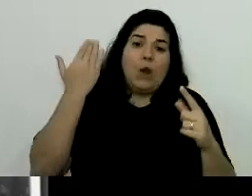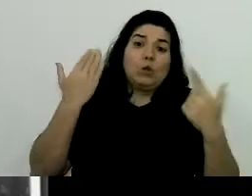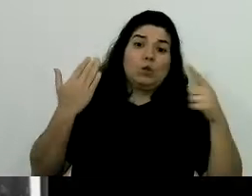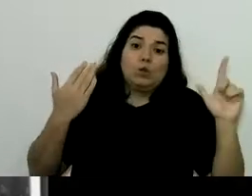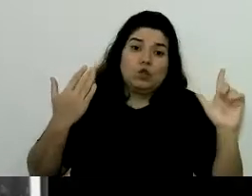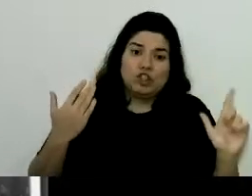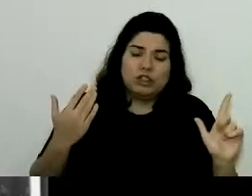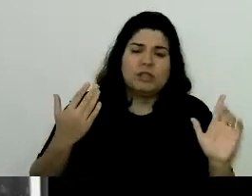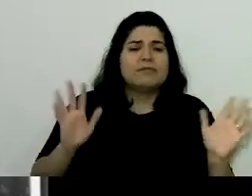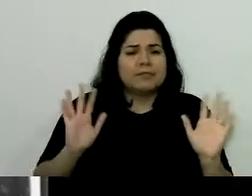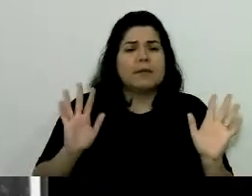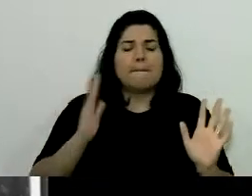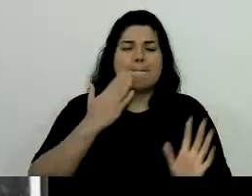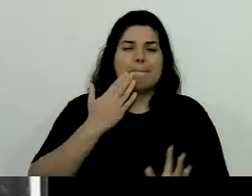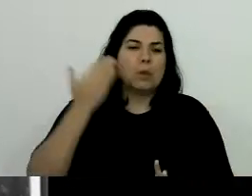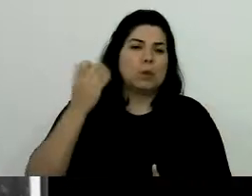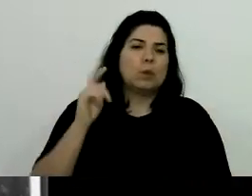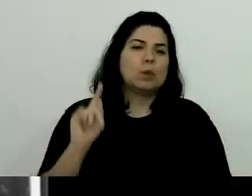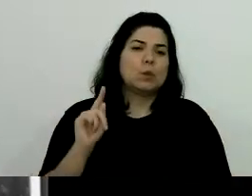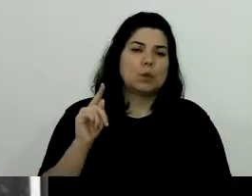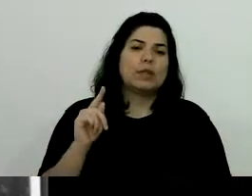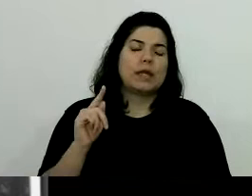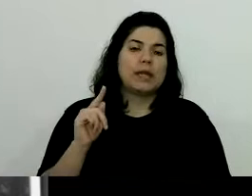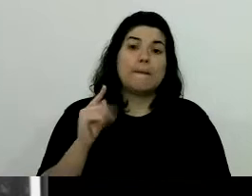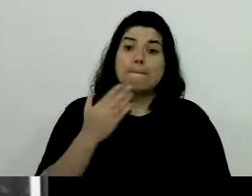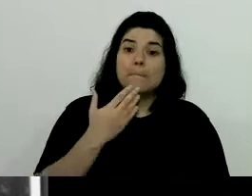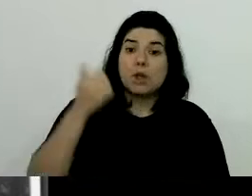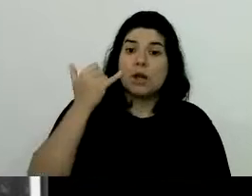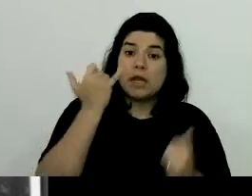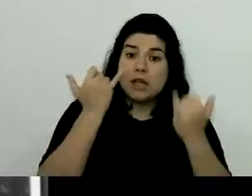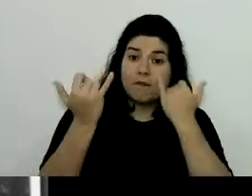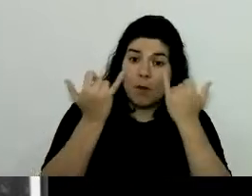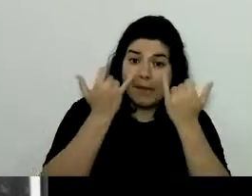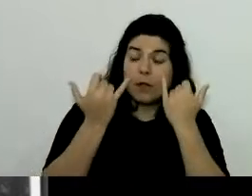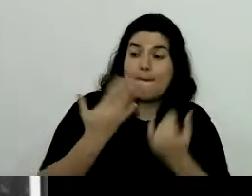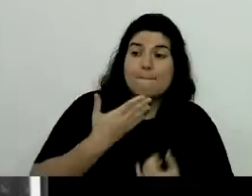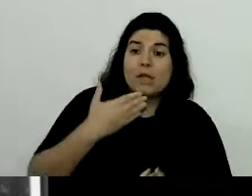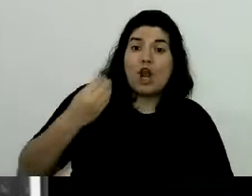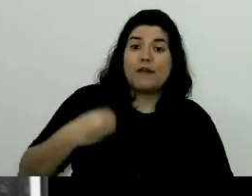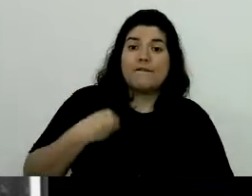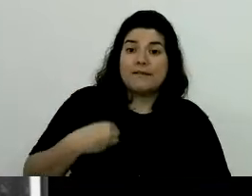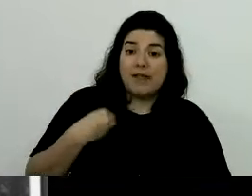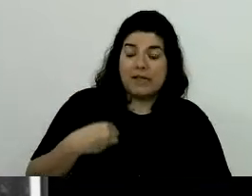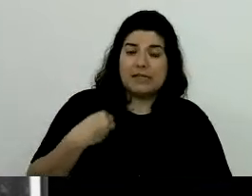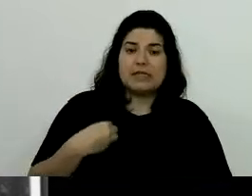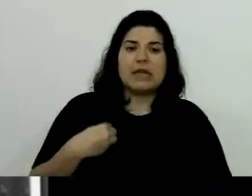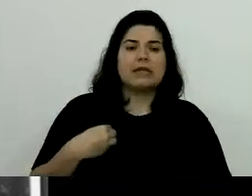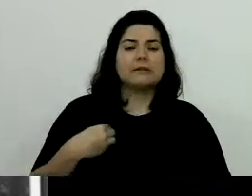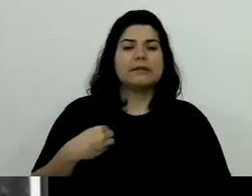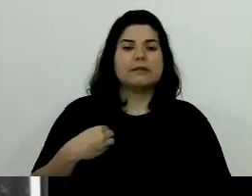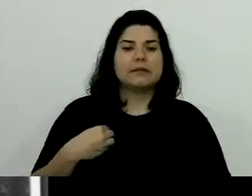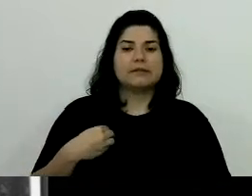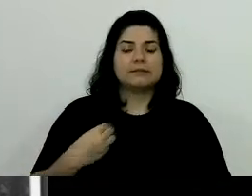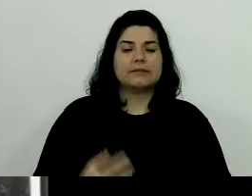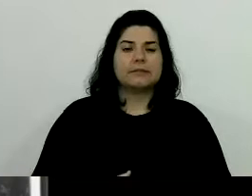desse momento as melhores informações, as melhores vivências, né? Levando em consideração